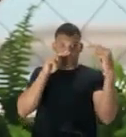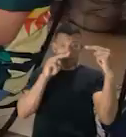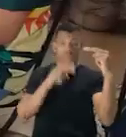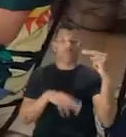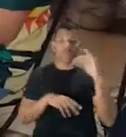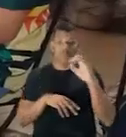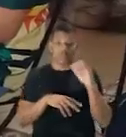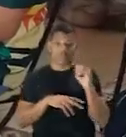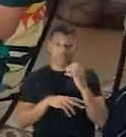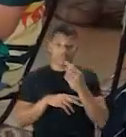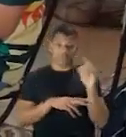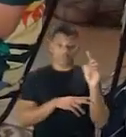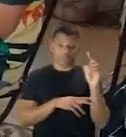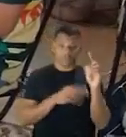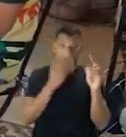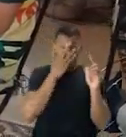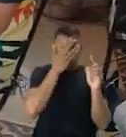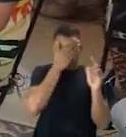João.